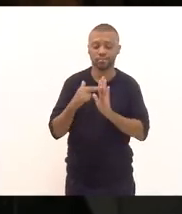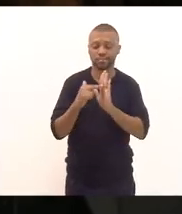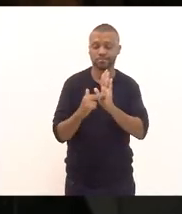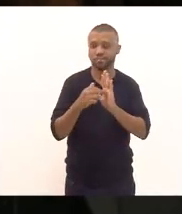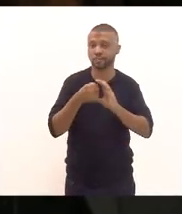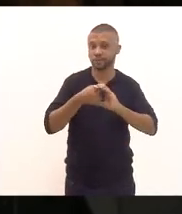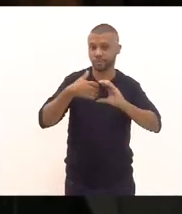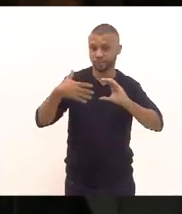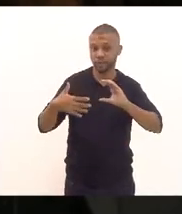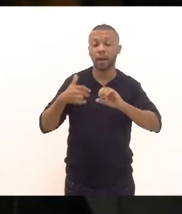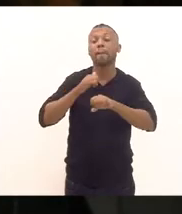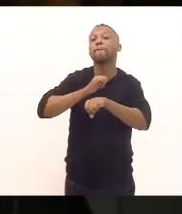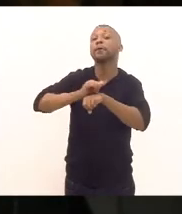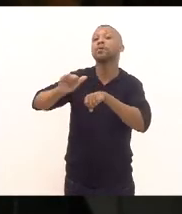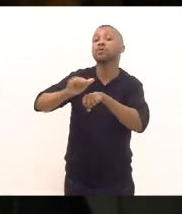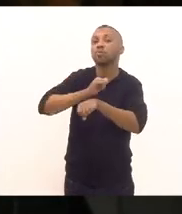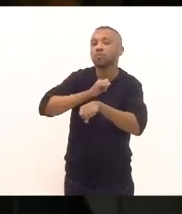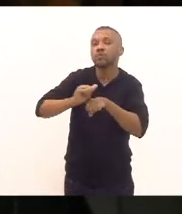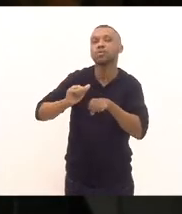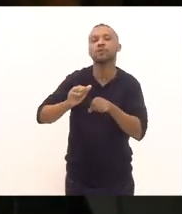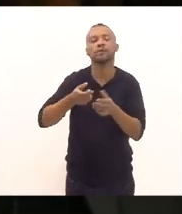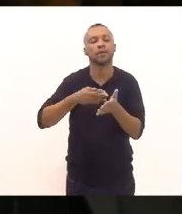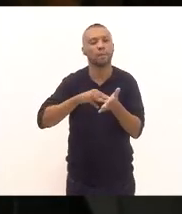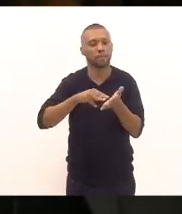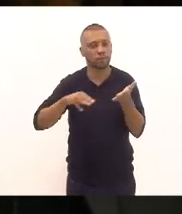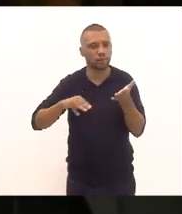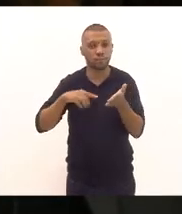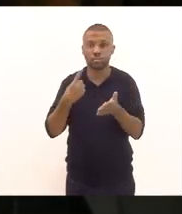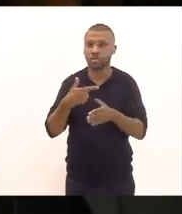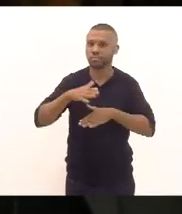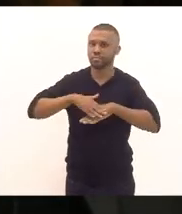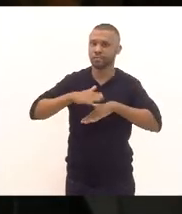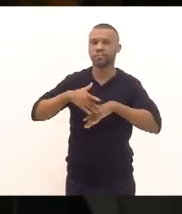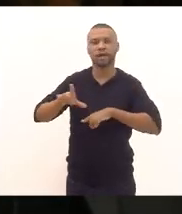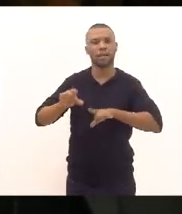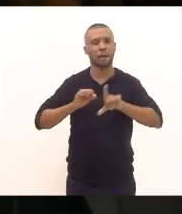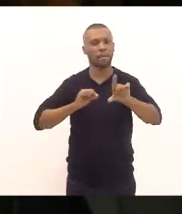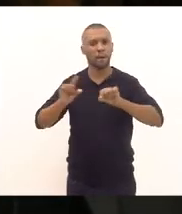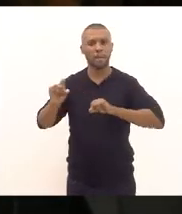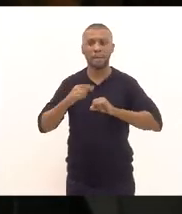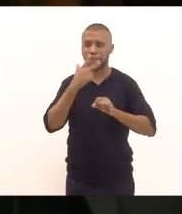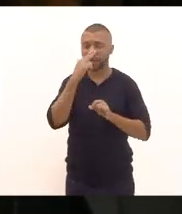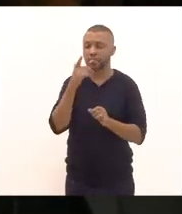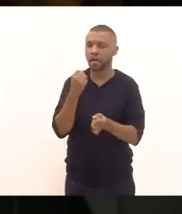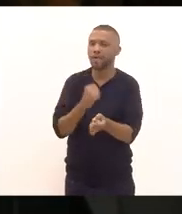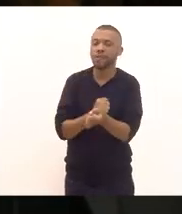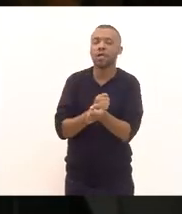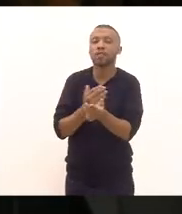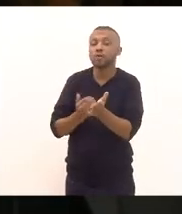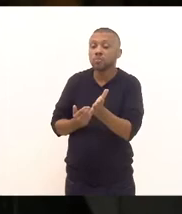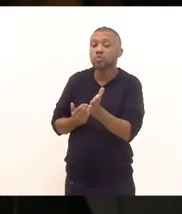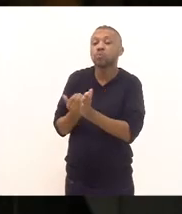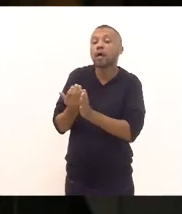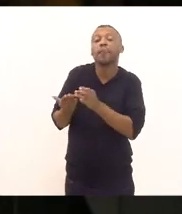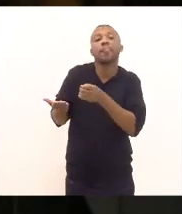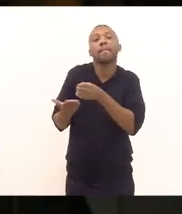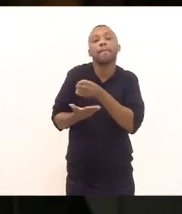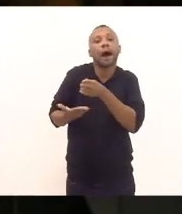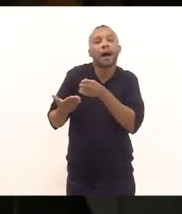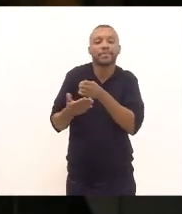essa metodologia de fazer essas escolhas tá viciada na origem